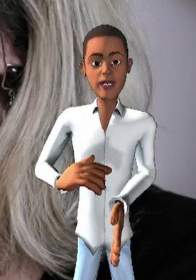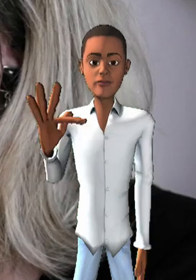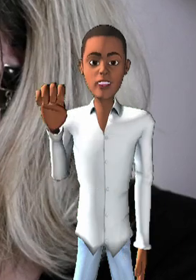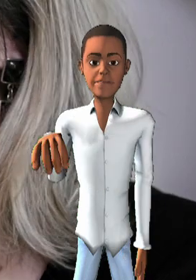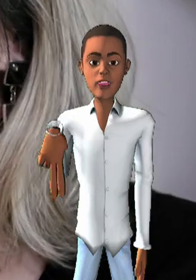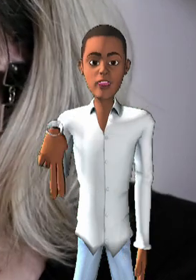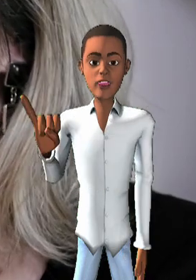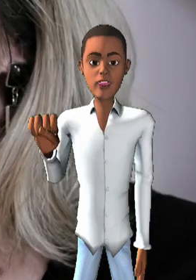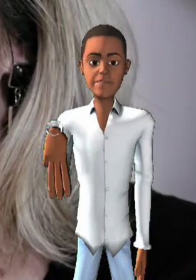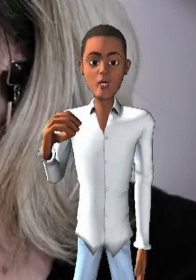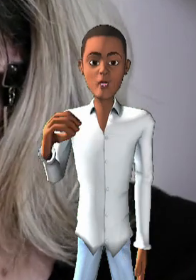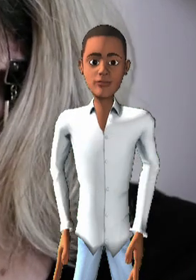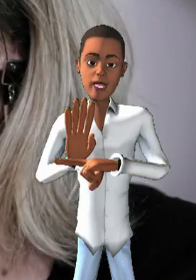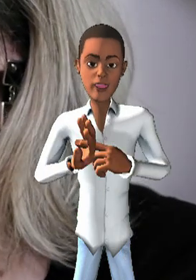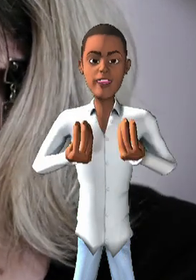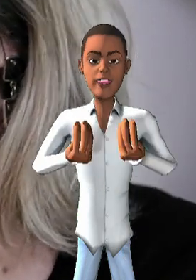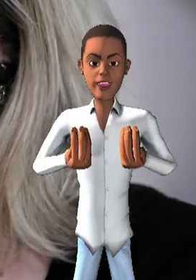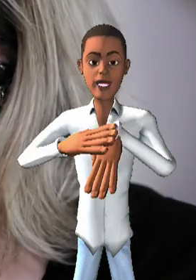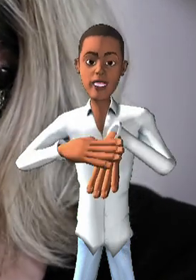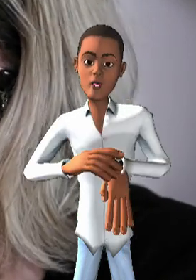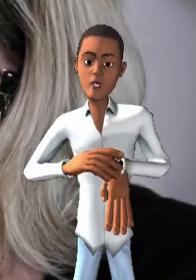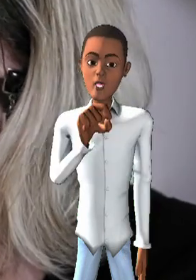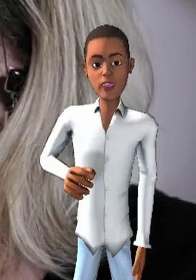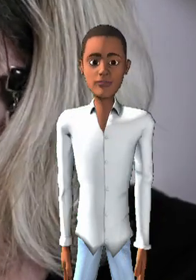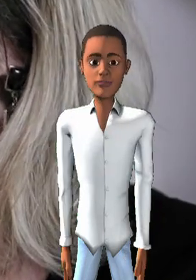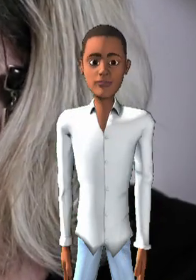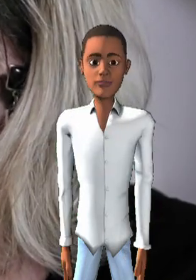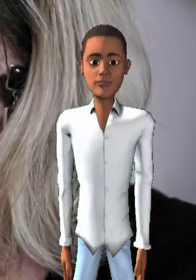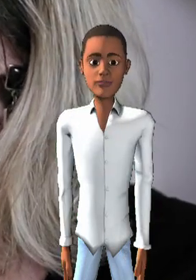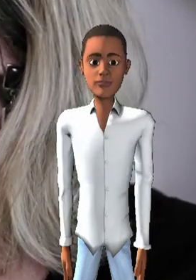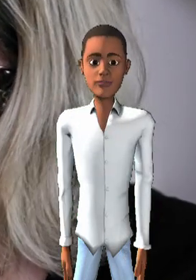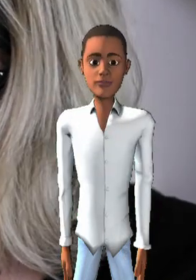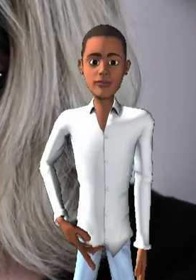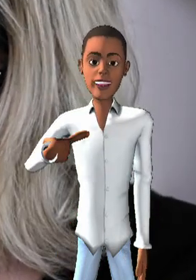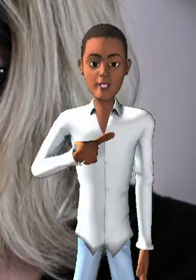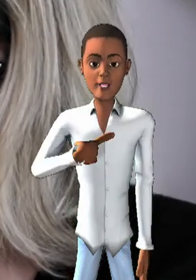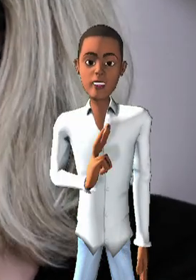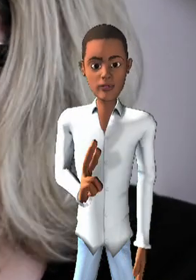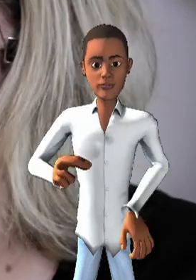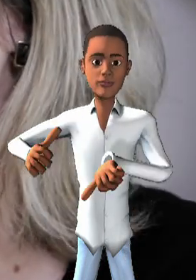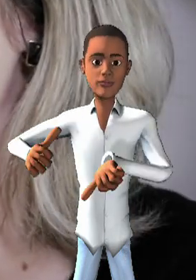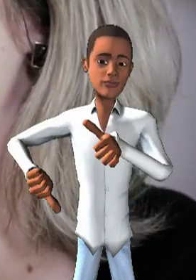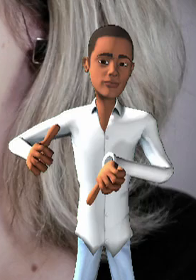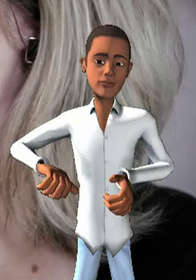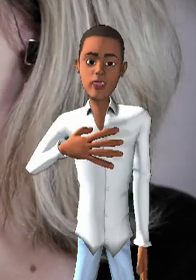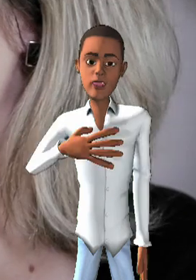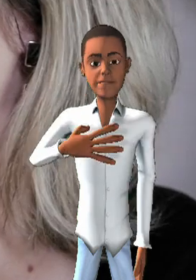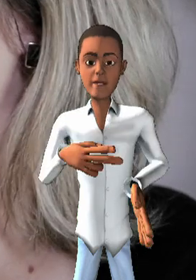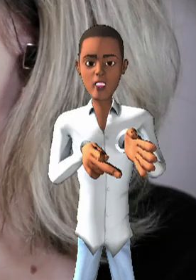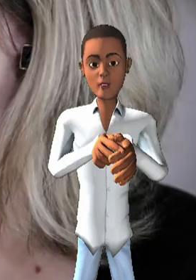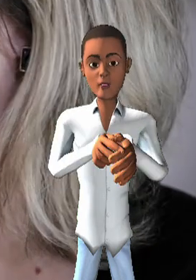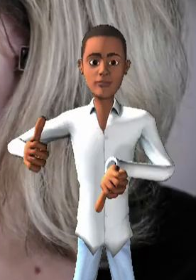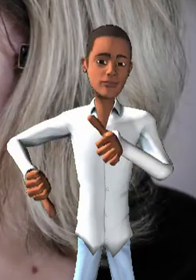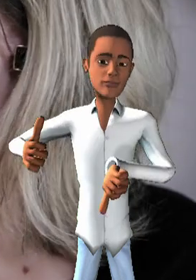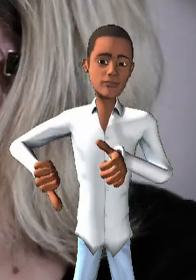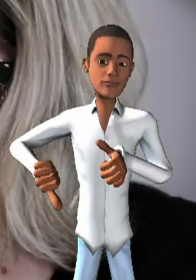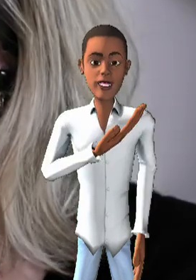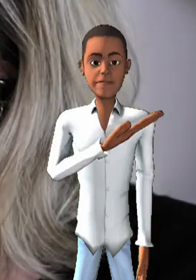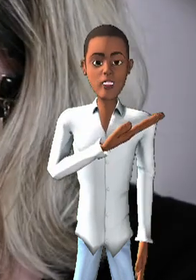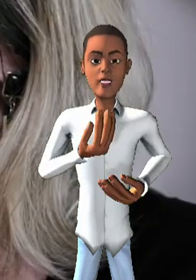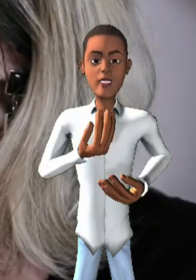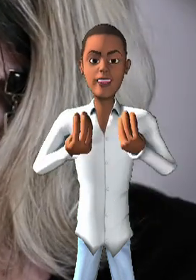qual é o meu lugar no feminismo, eu quero ajudar, o que eu posso fazer? Olha para dentro, olha para você, olha para os